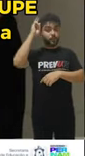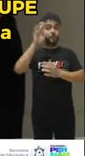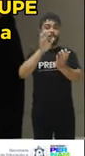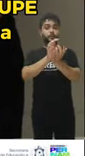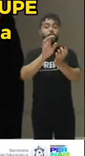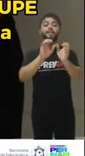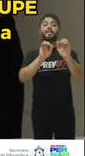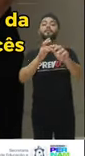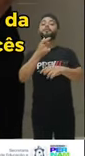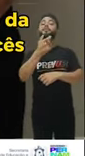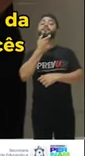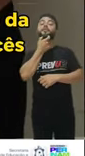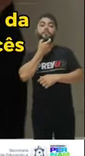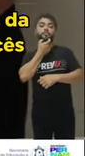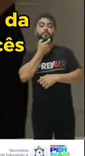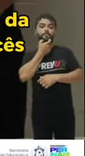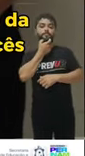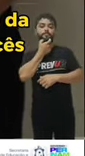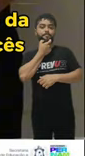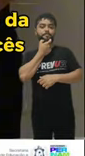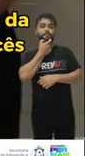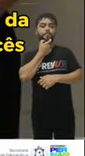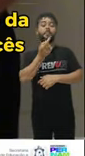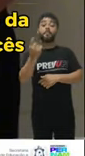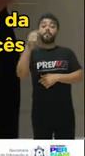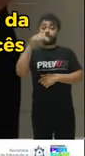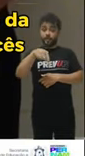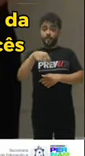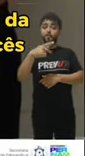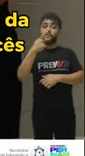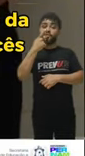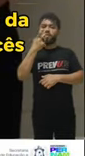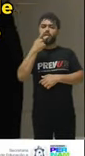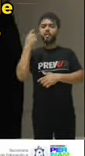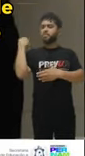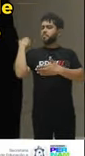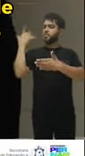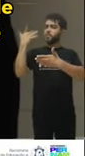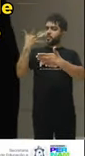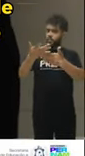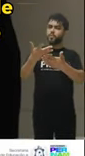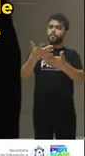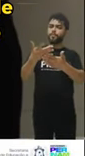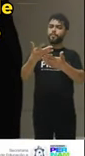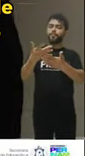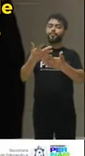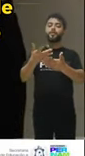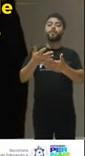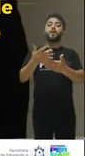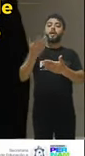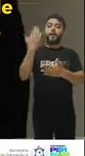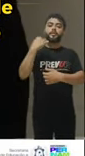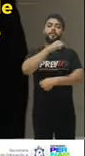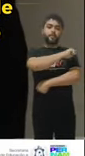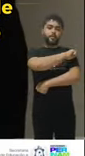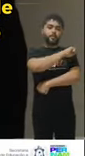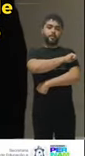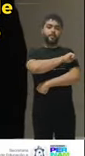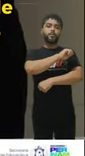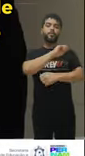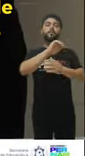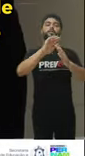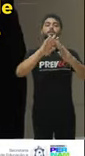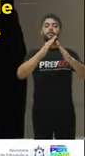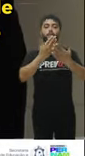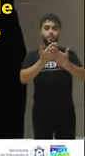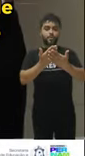Língua Estrangeira e Inglês e vim contar um pouco da minha história para vocês. Eu fui aluna da Rede Pública Estadual de Pernambuco,